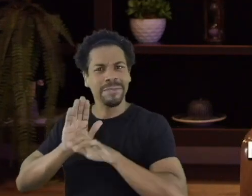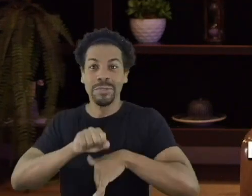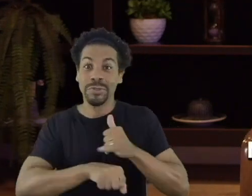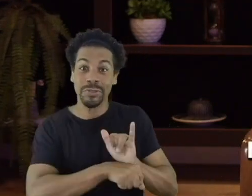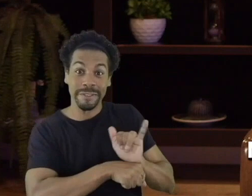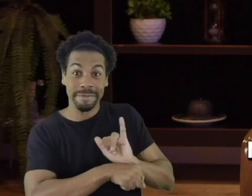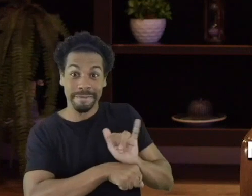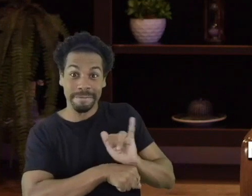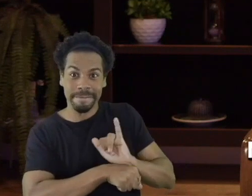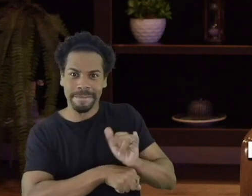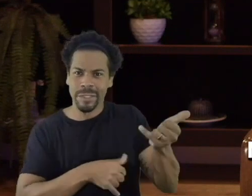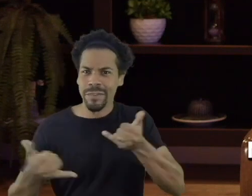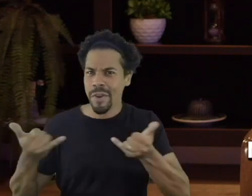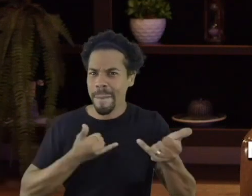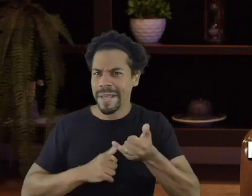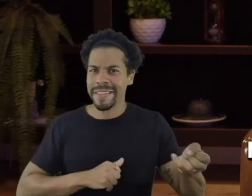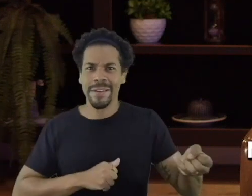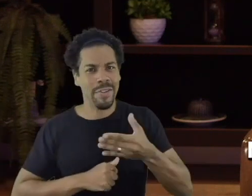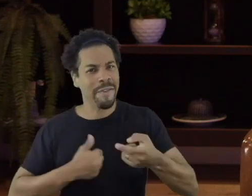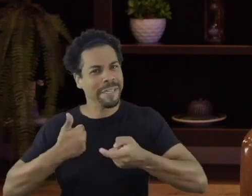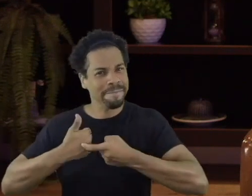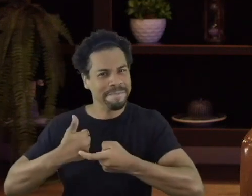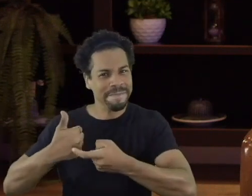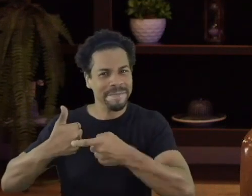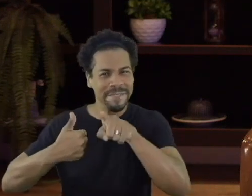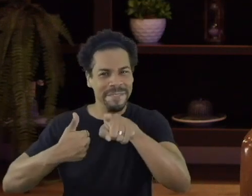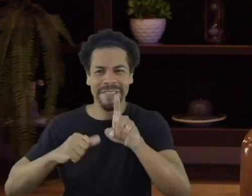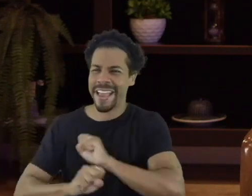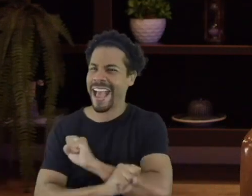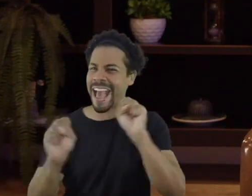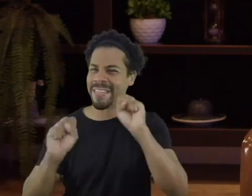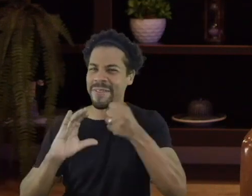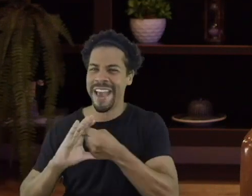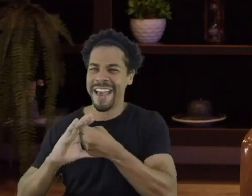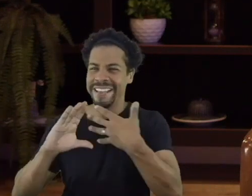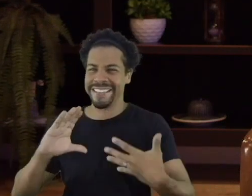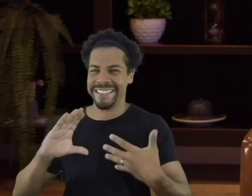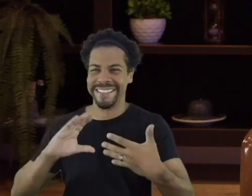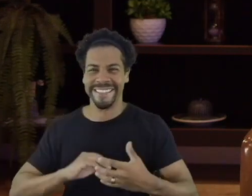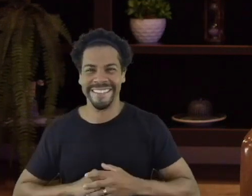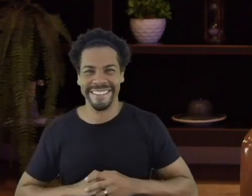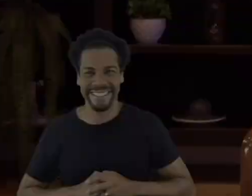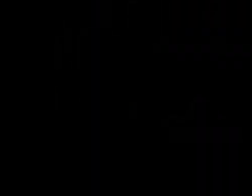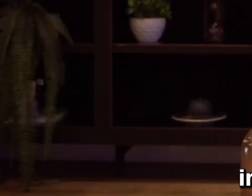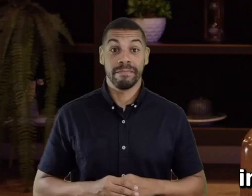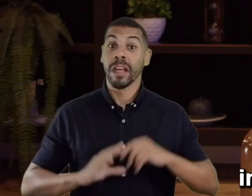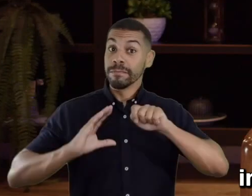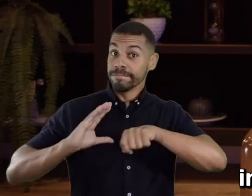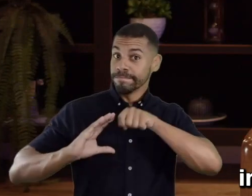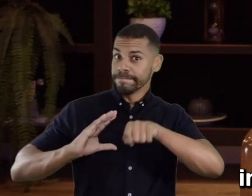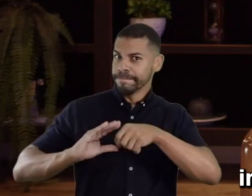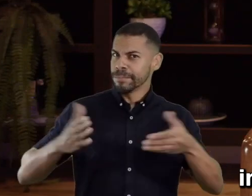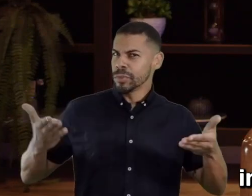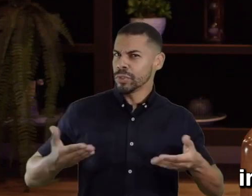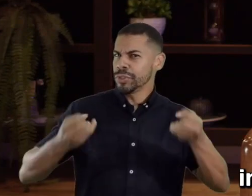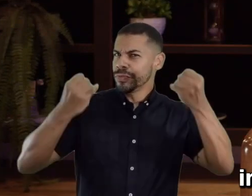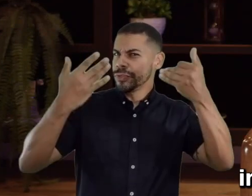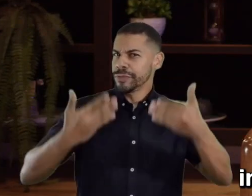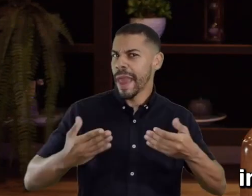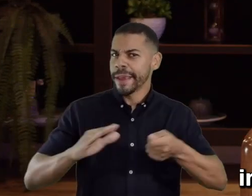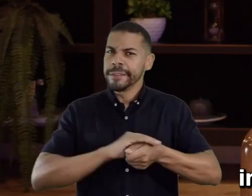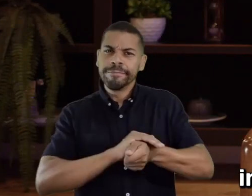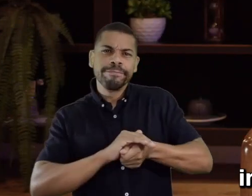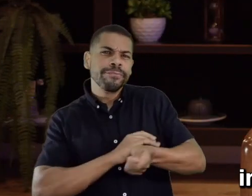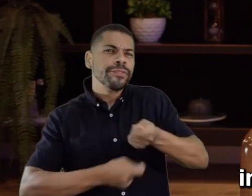esqueça também e se inscrever no canal ativar as notificações e já deixar o seu like porque você vai adorar esse com teu no vídeo de hoje eu vou